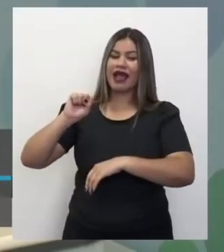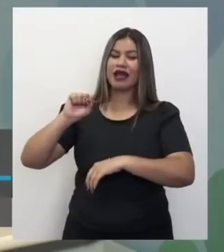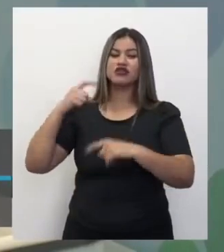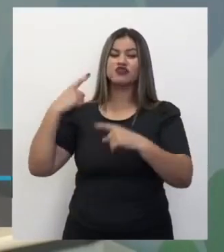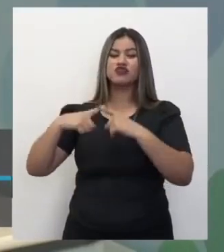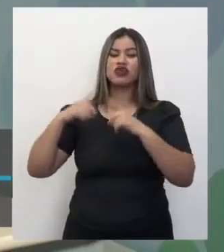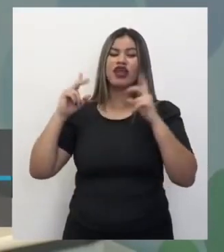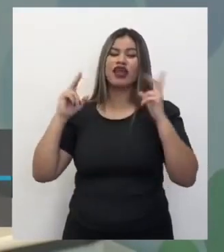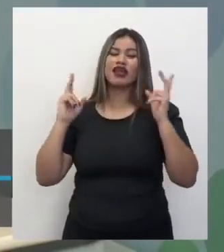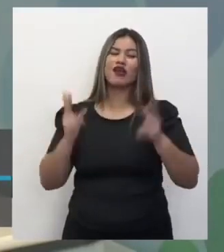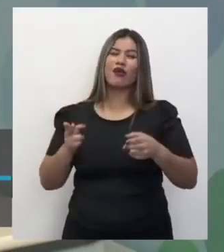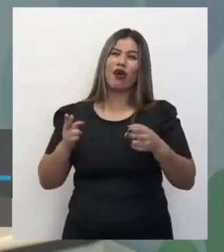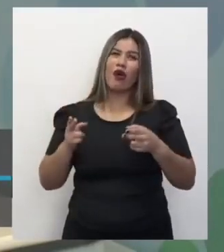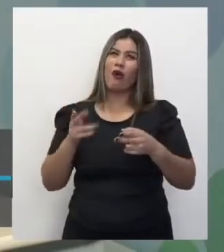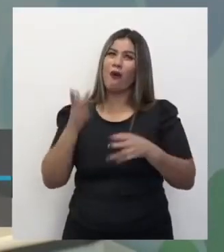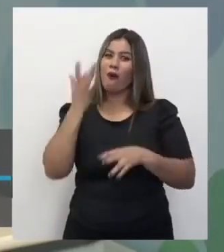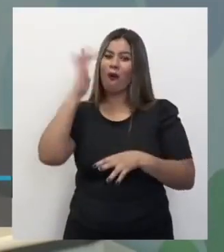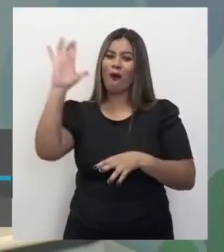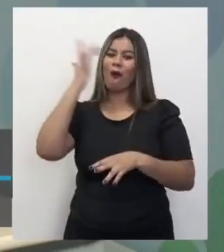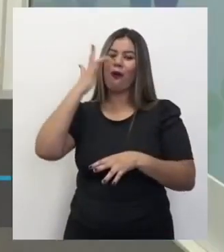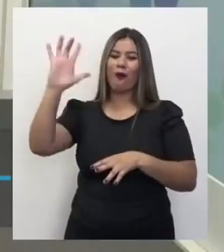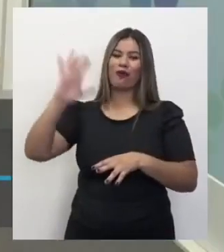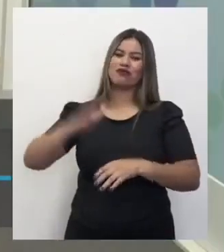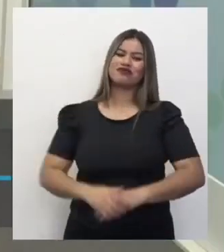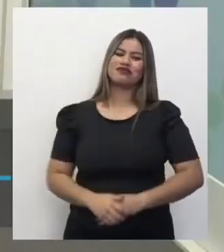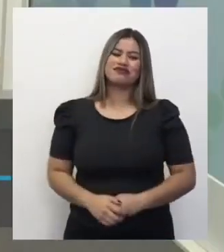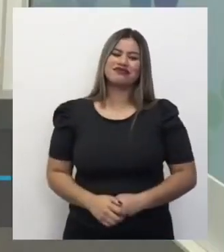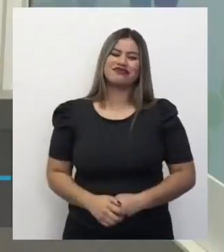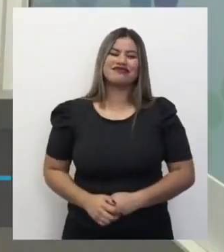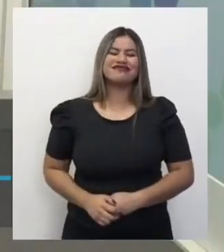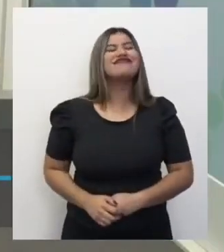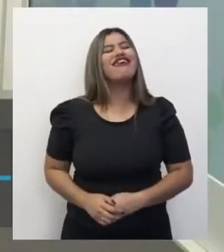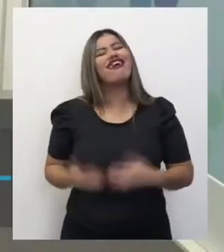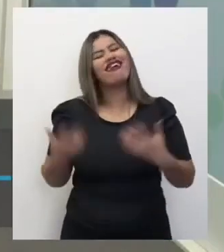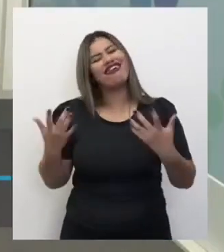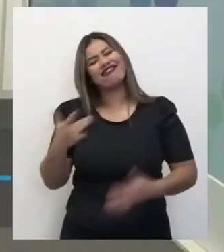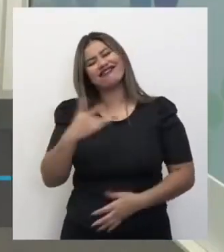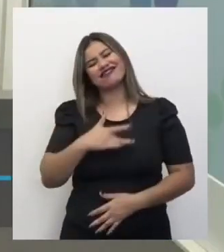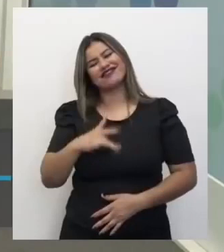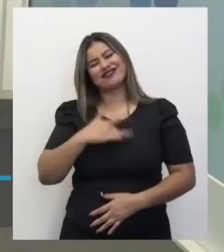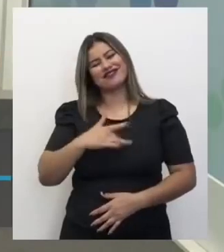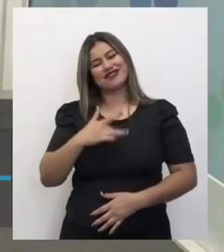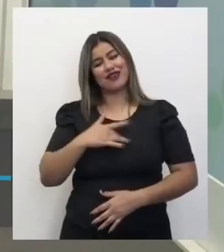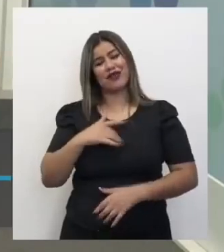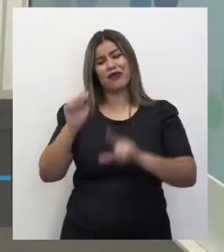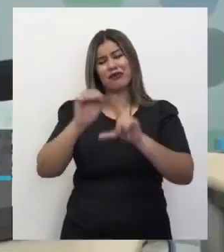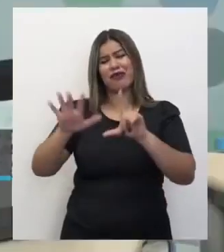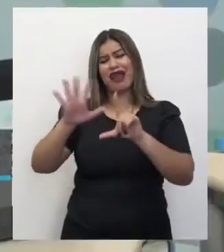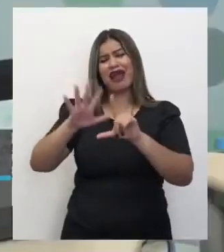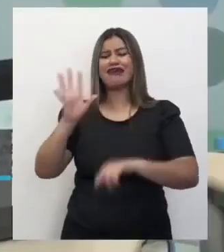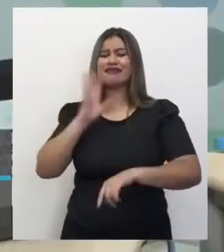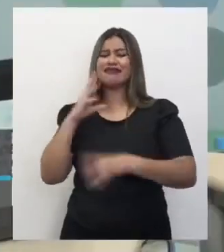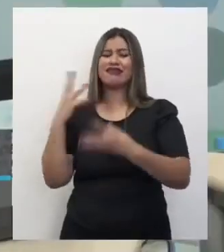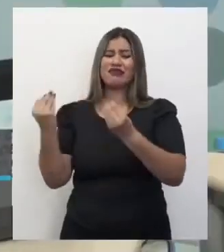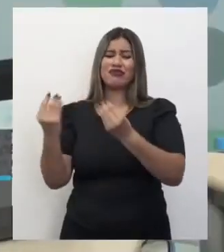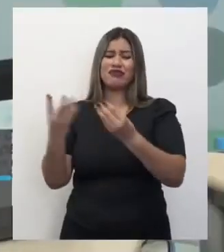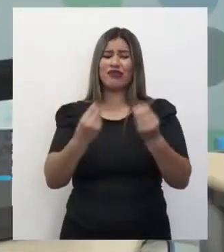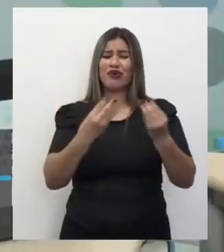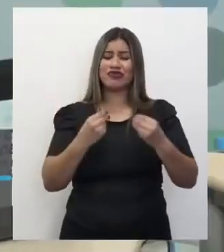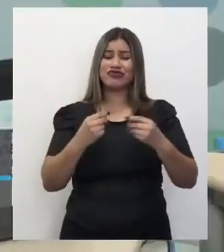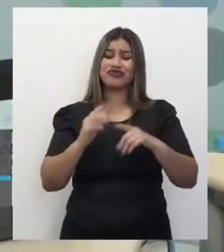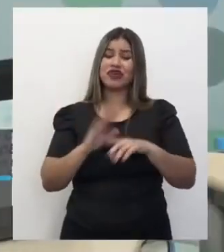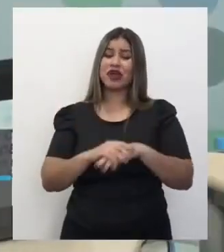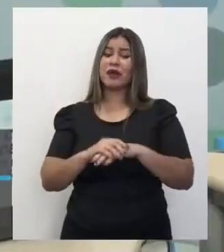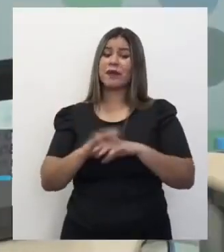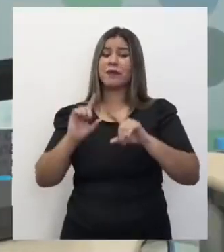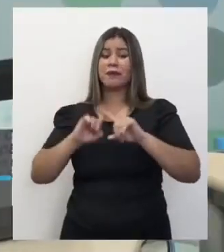como se fosse ouro. Muito bom. Ai, Boca, que pena que acabou. A gente tinha tanta imagem, gente, para falar ainda para vocês. A gente